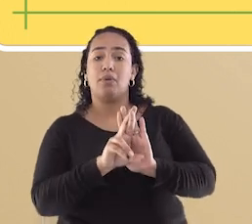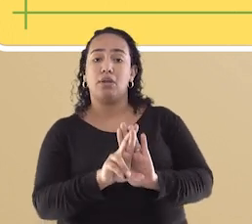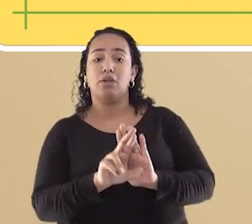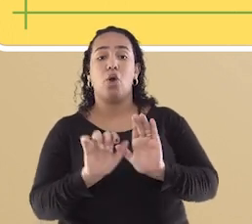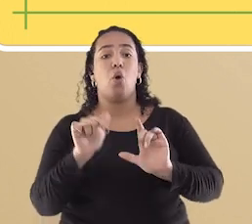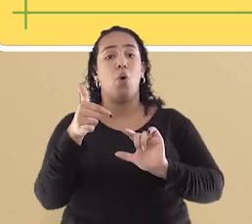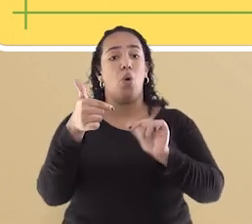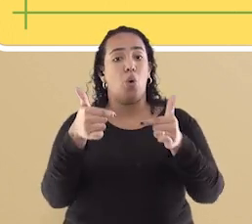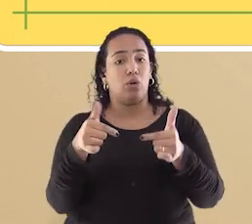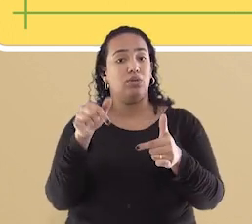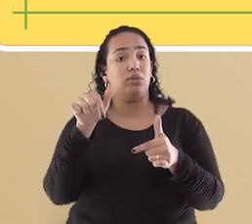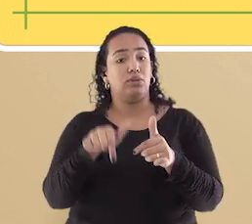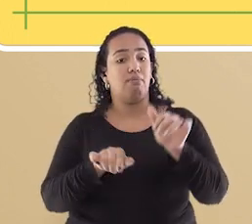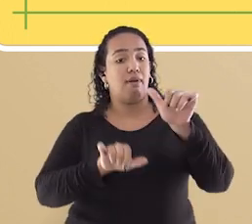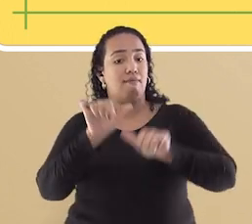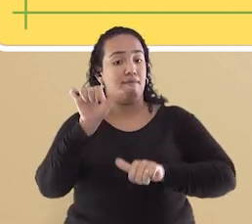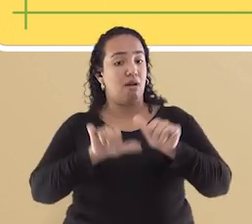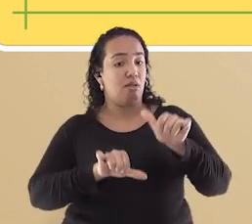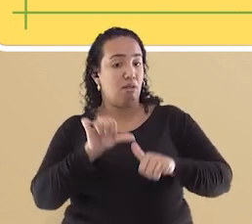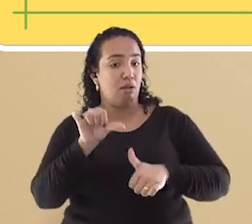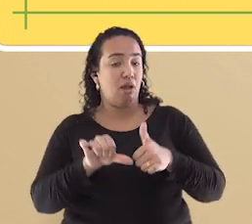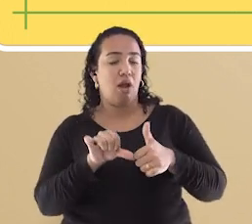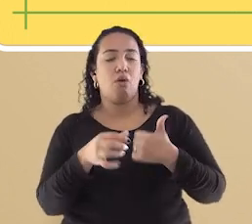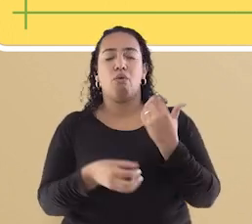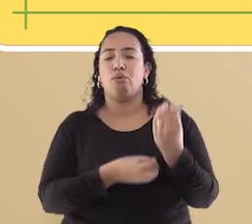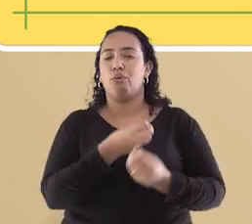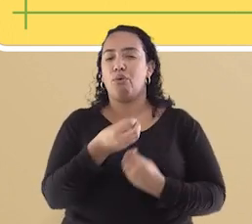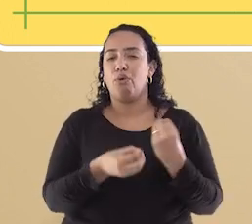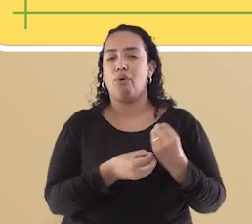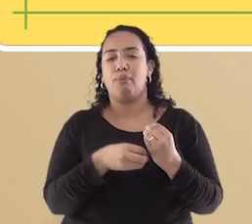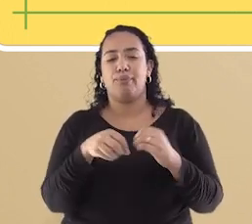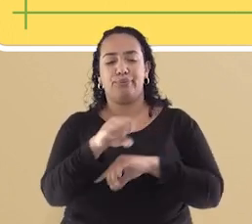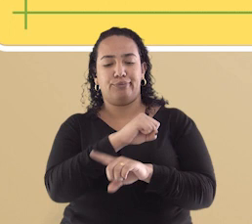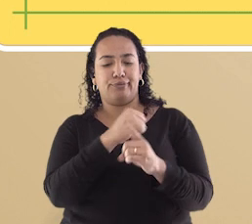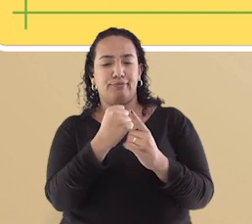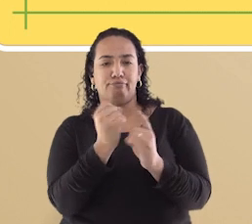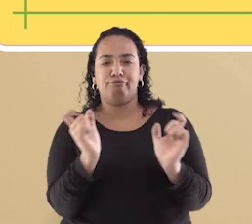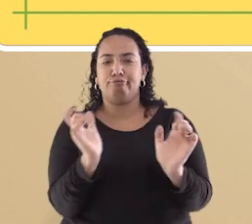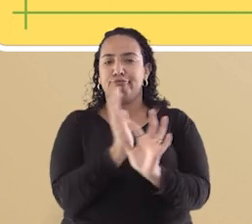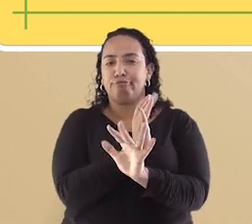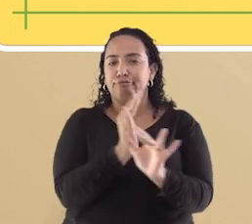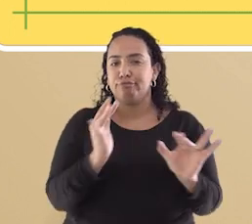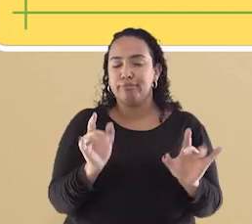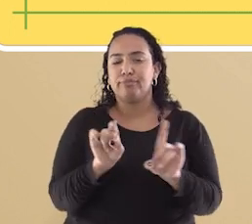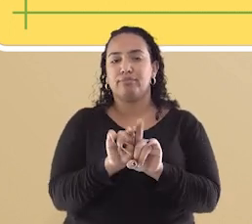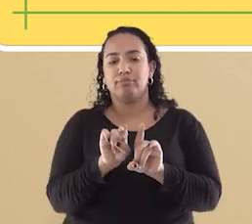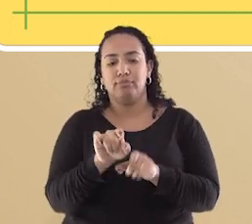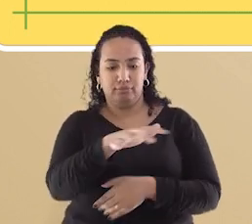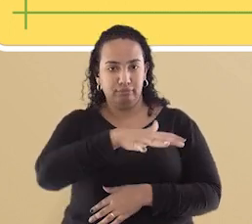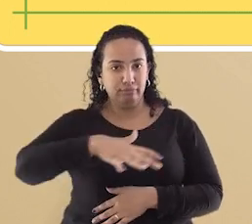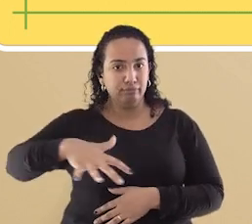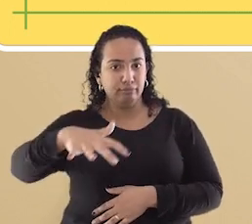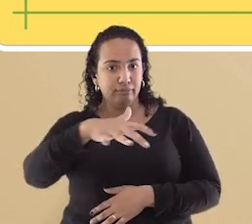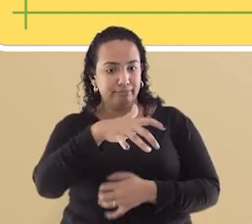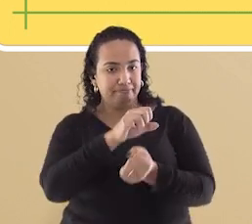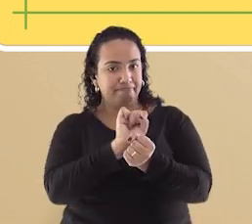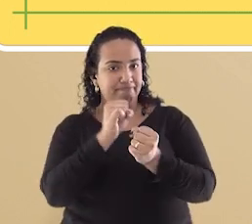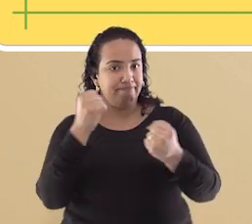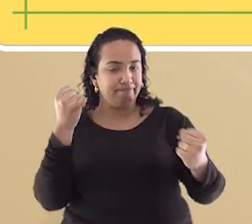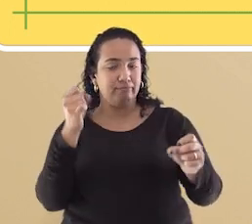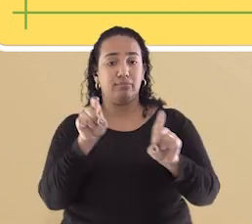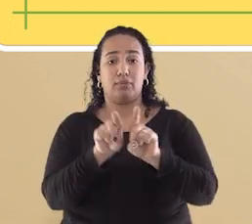representação cartográfica para analisar as redes e as dinâmicas urbanas e rurais, ordenamento territorial,